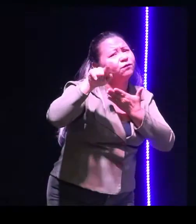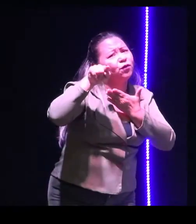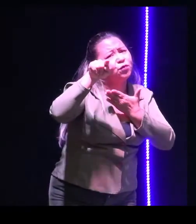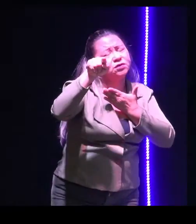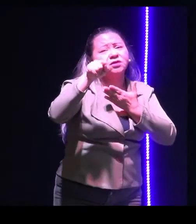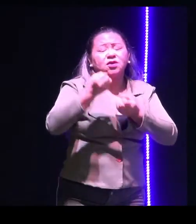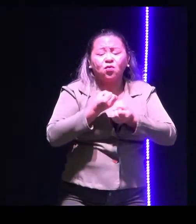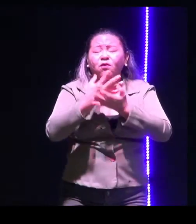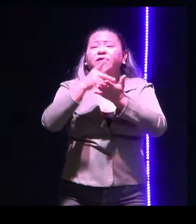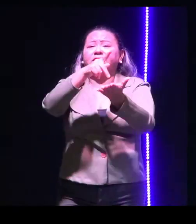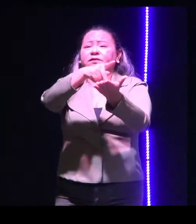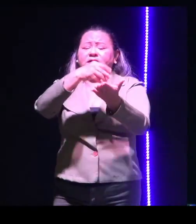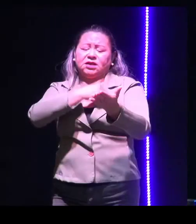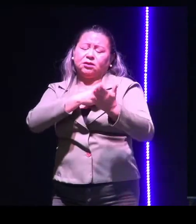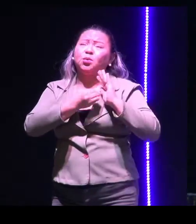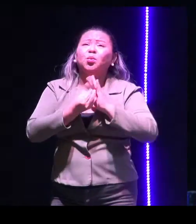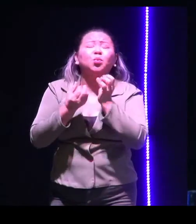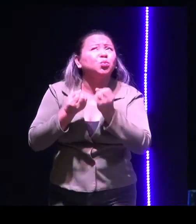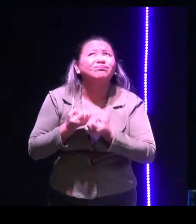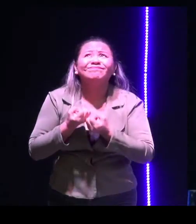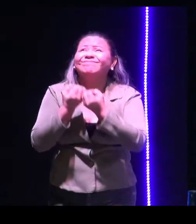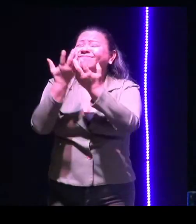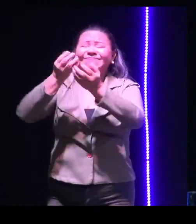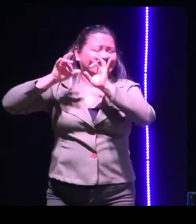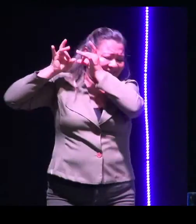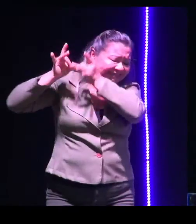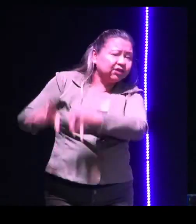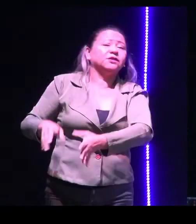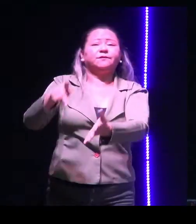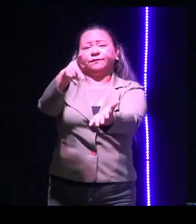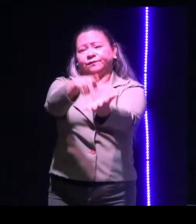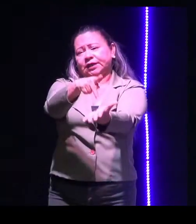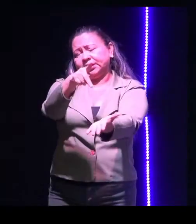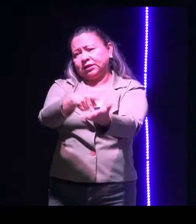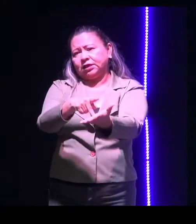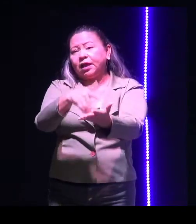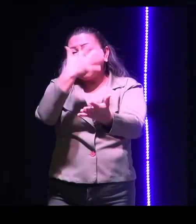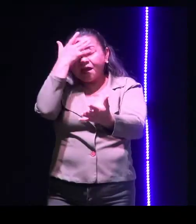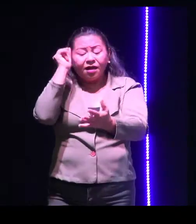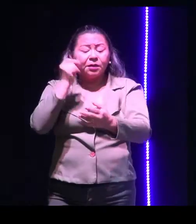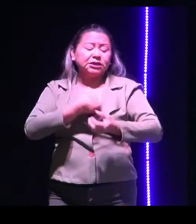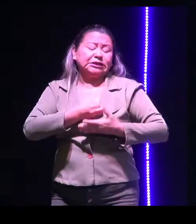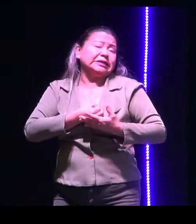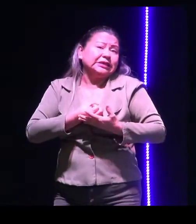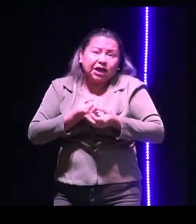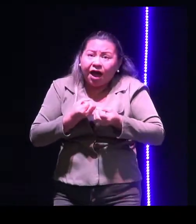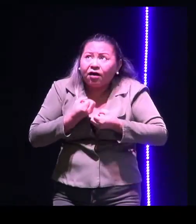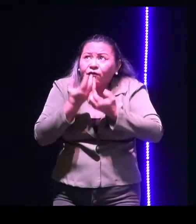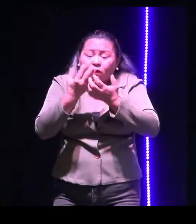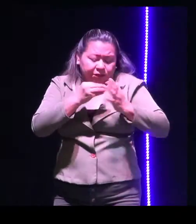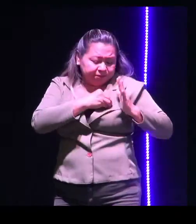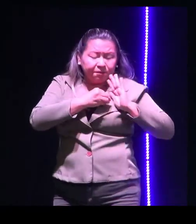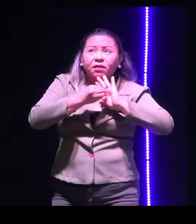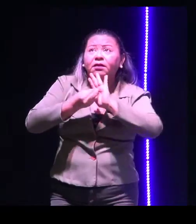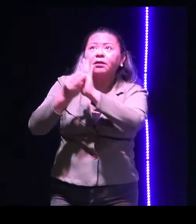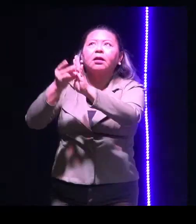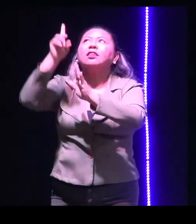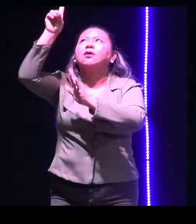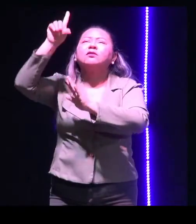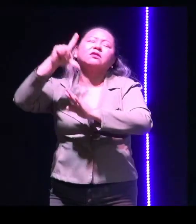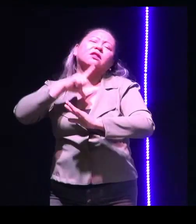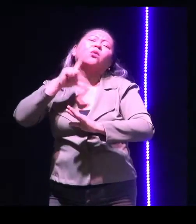quem confessa os seus pecados e os abandona. Quem confessa e os abandona, Deus tem o